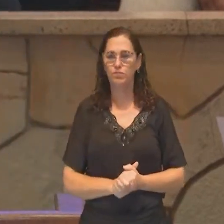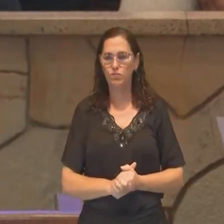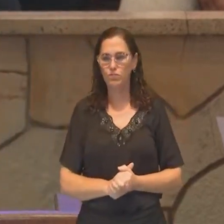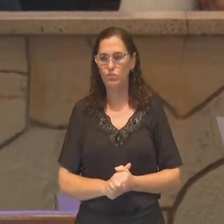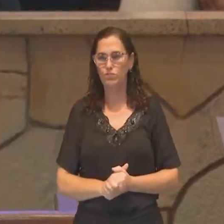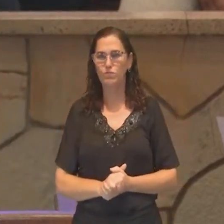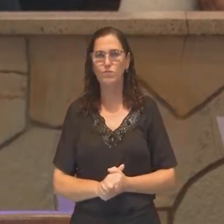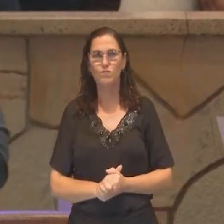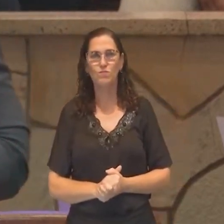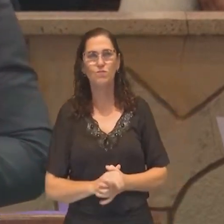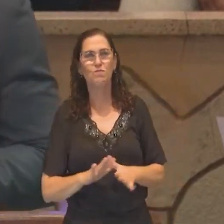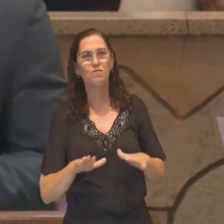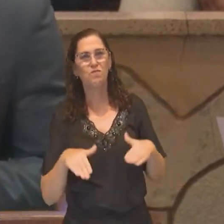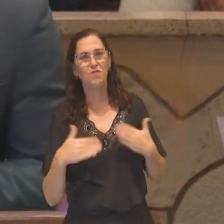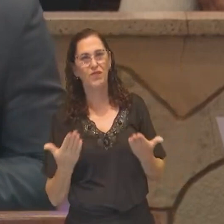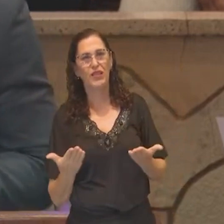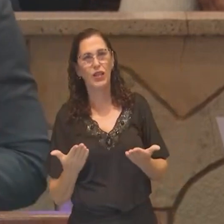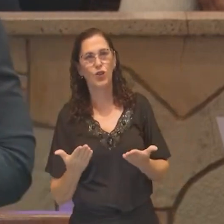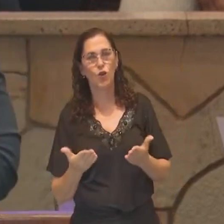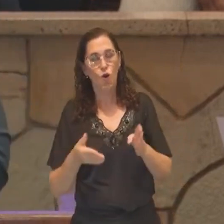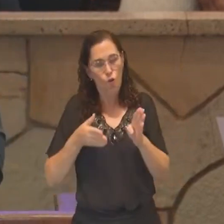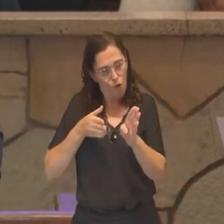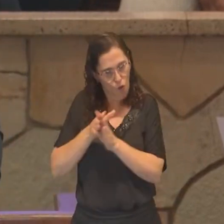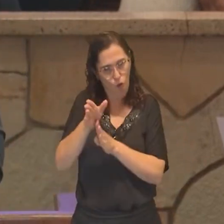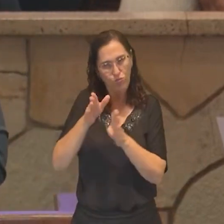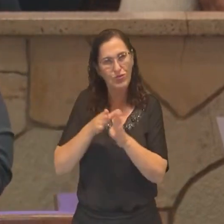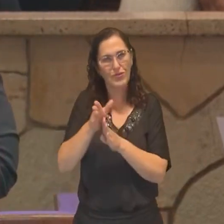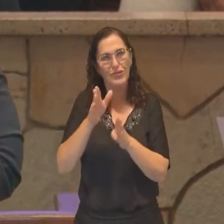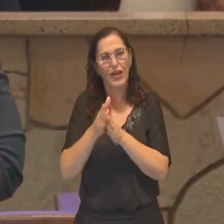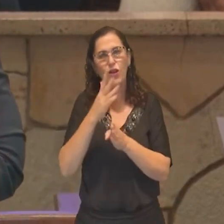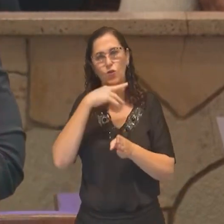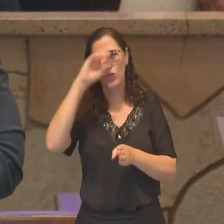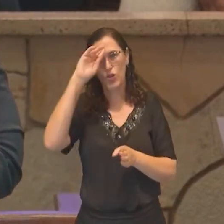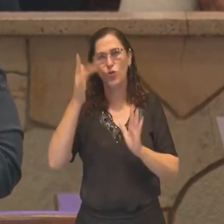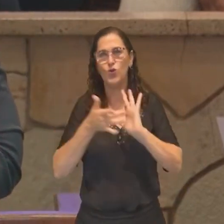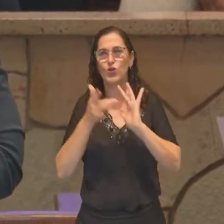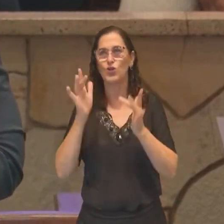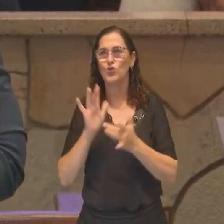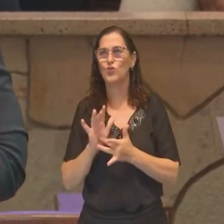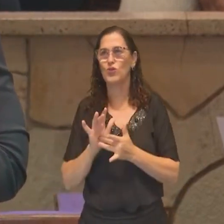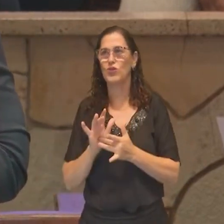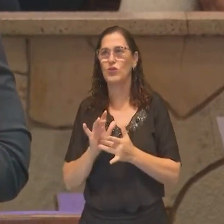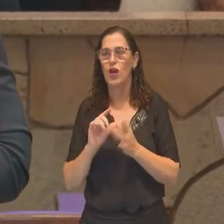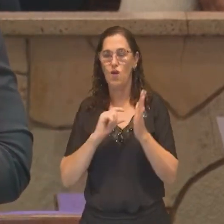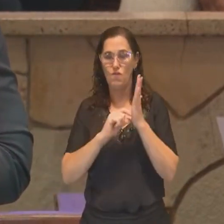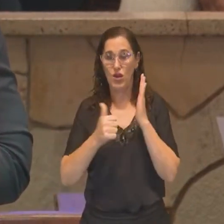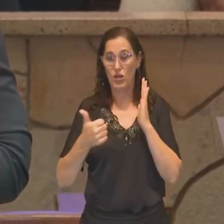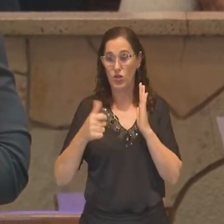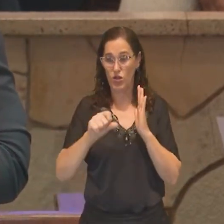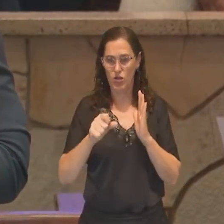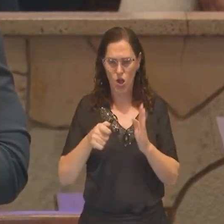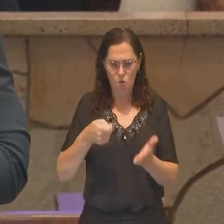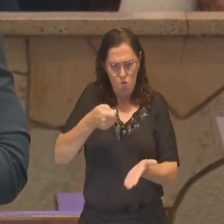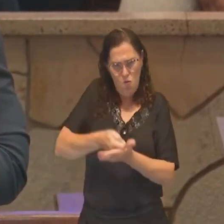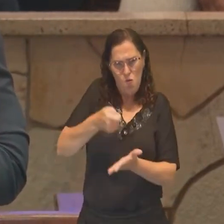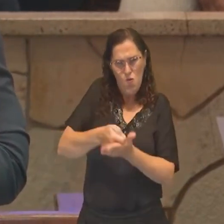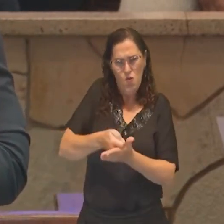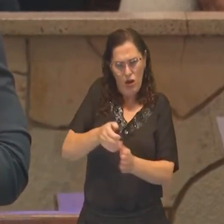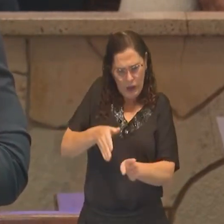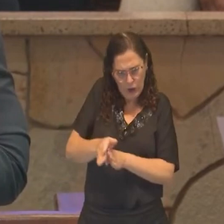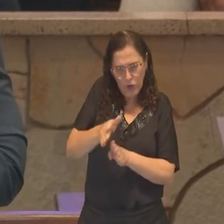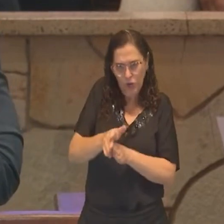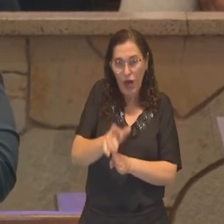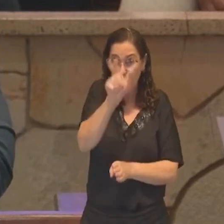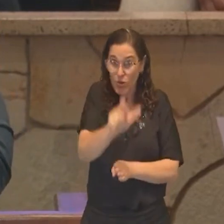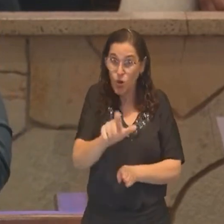E essa era então a recomendação do Senhor Jesus. E Ele diz no verso 19: eu repreendo e disciplino aquele